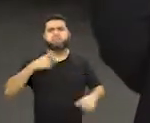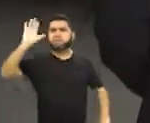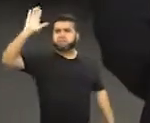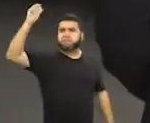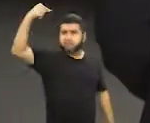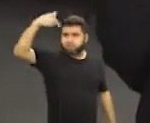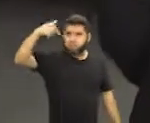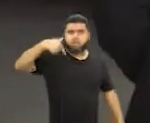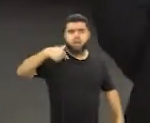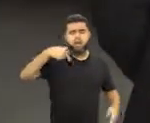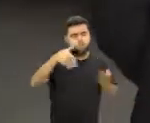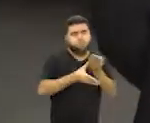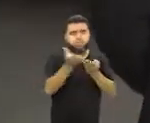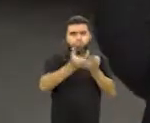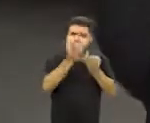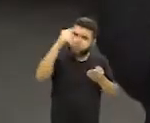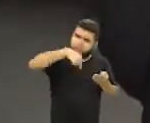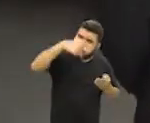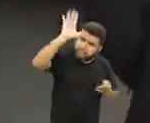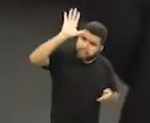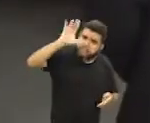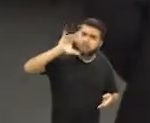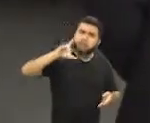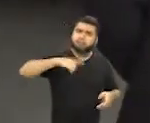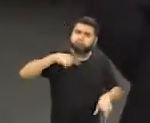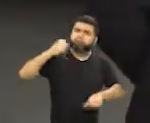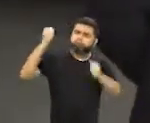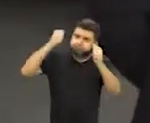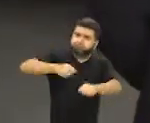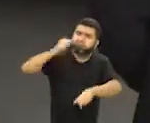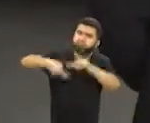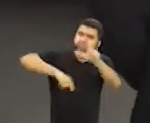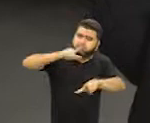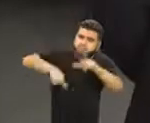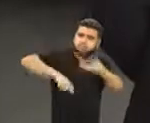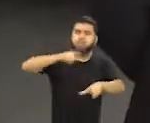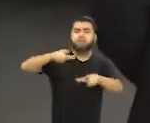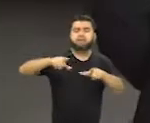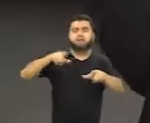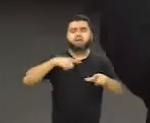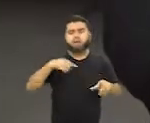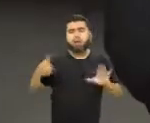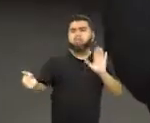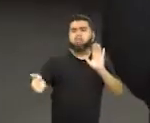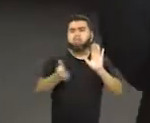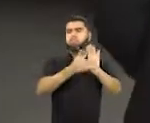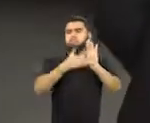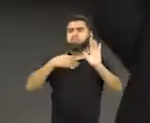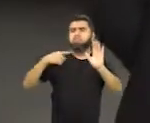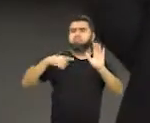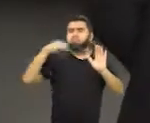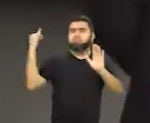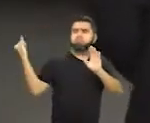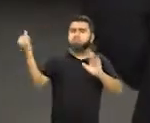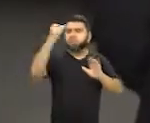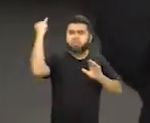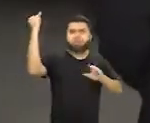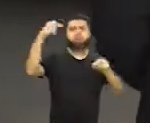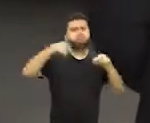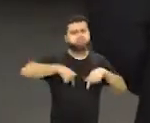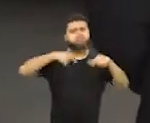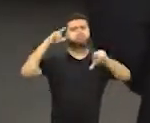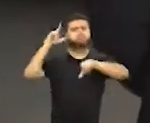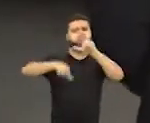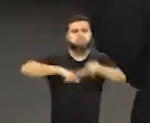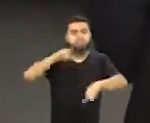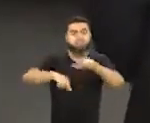tem no município, se fazer presente, mostrar que o conselho está aqui, que o conselho veio para trabalhar, que o conselho tem o seu papel